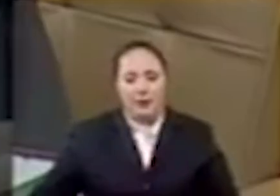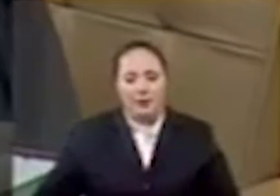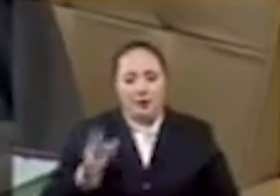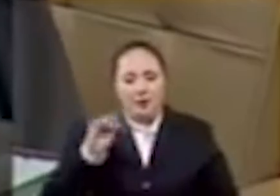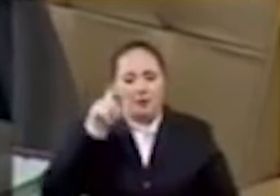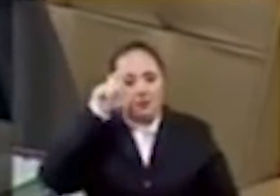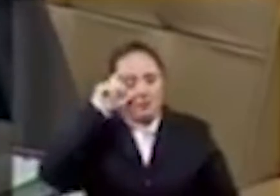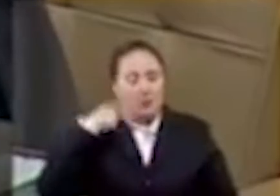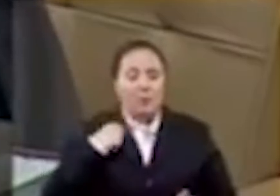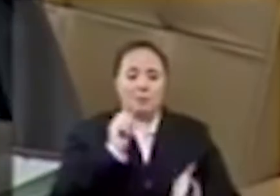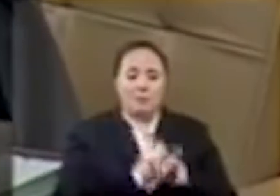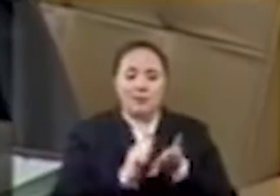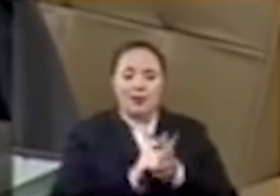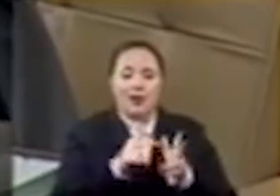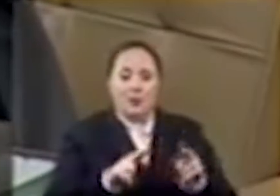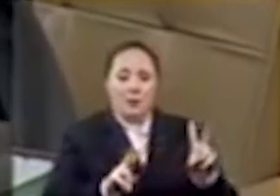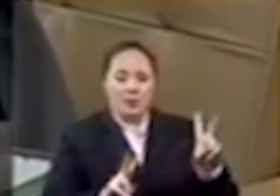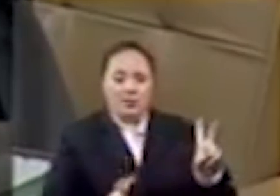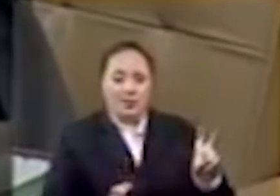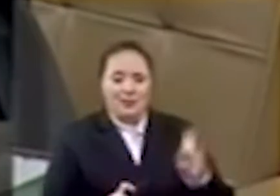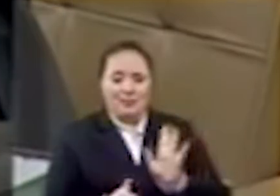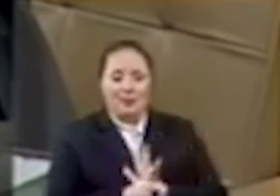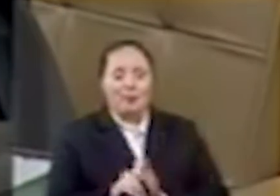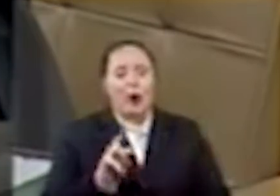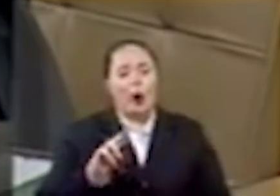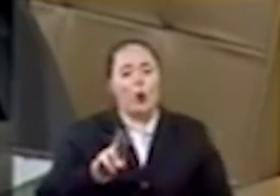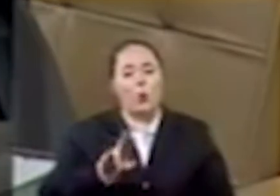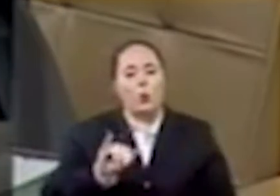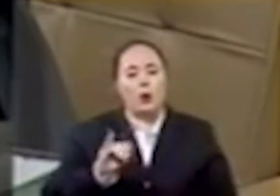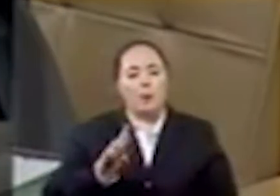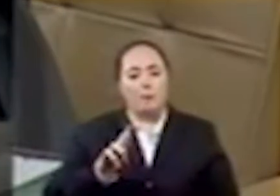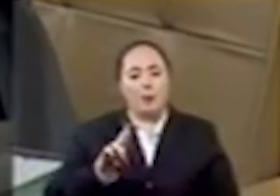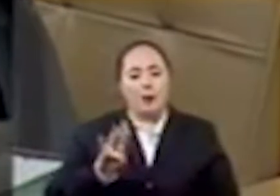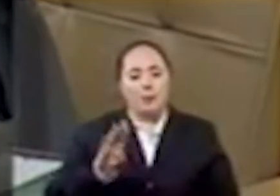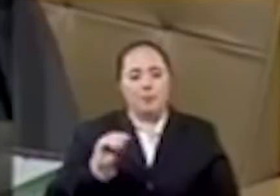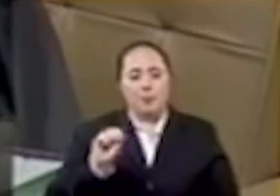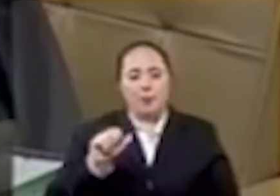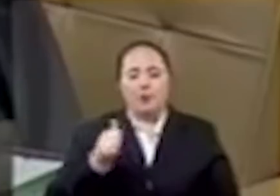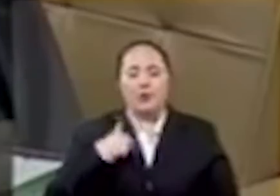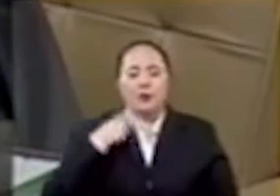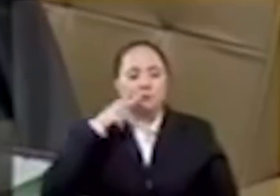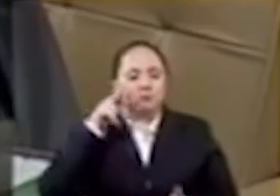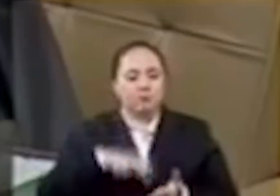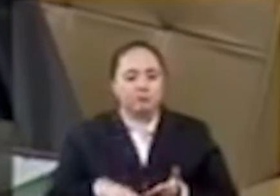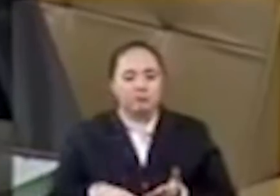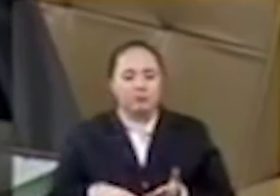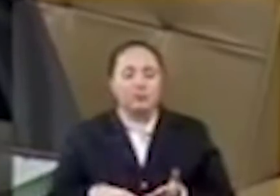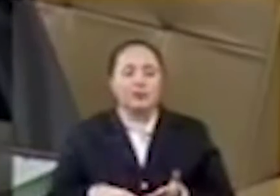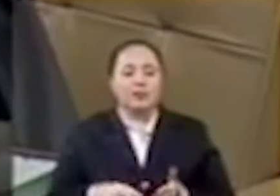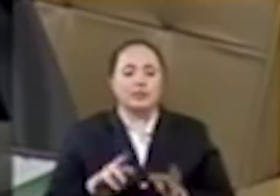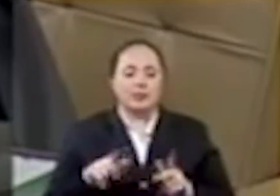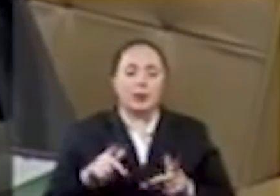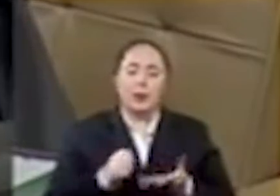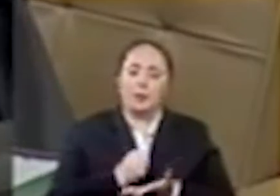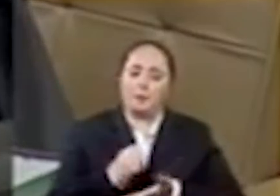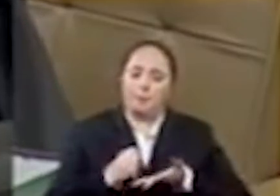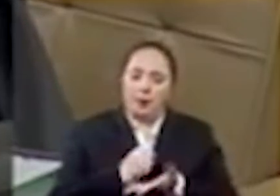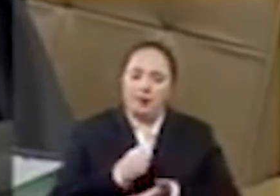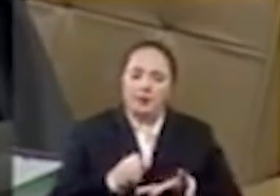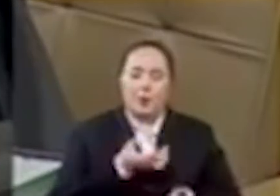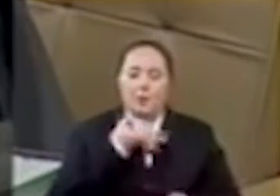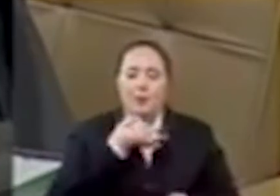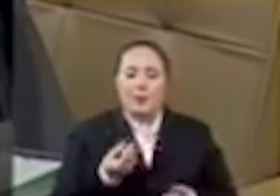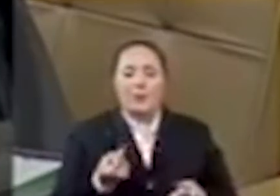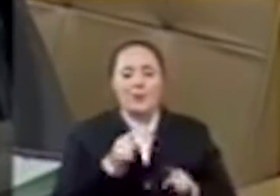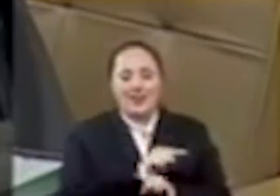muito impressionar pelo texto de Rui, ainda que fazendo uma leitura como embasamento da posição